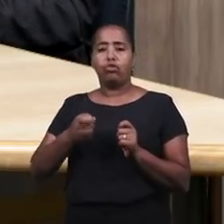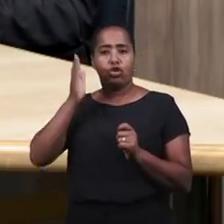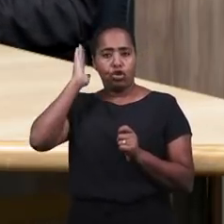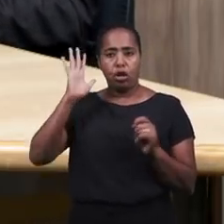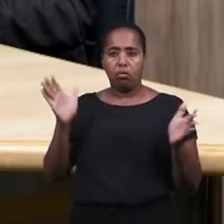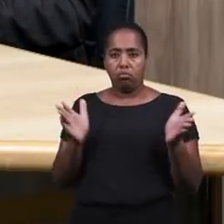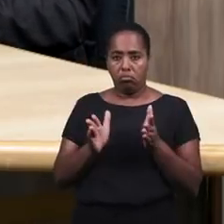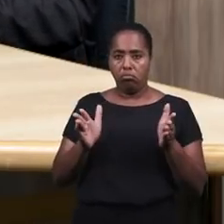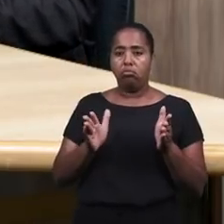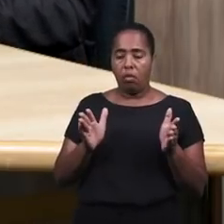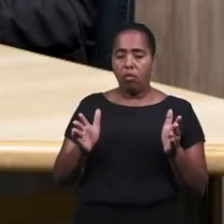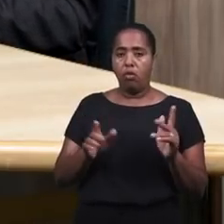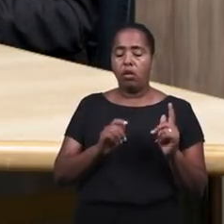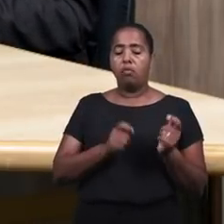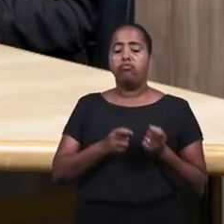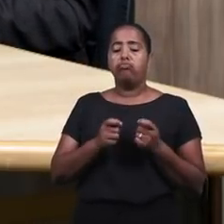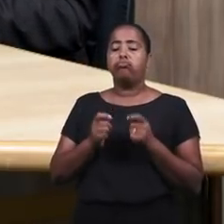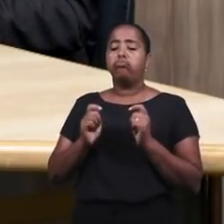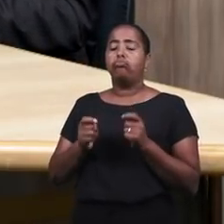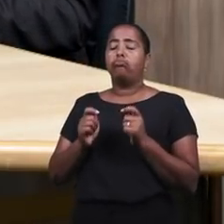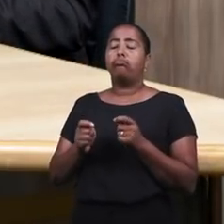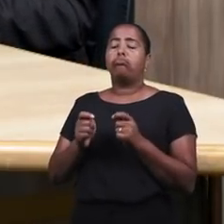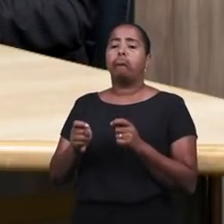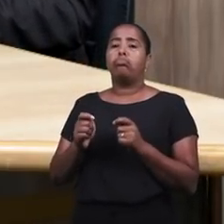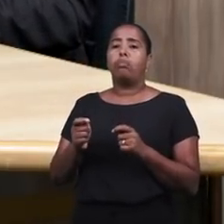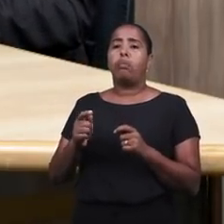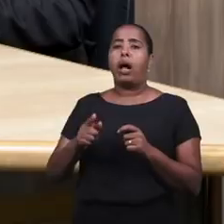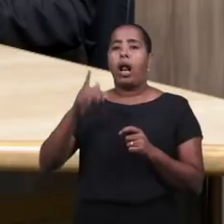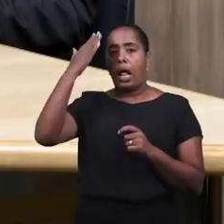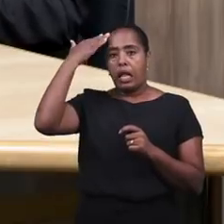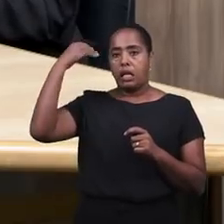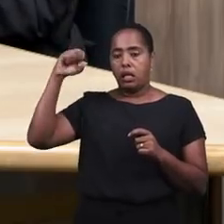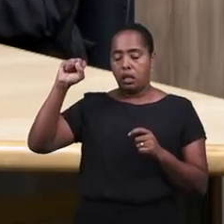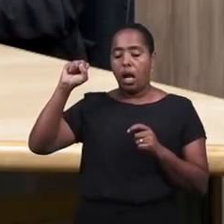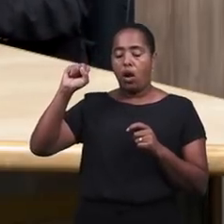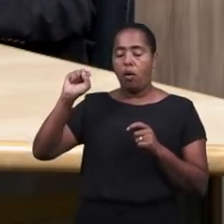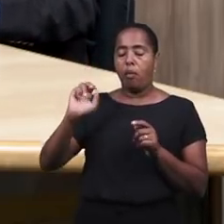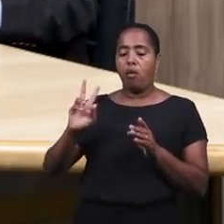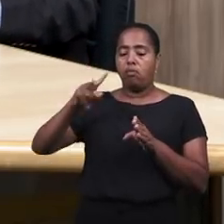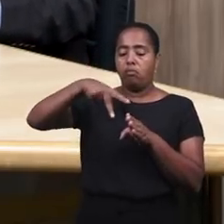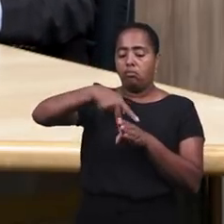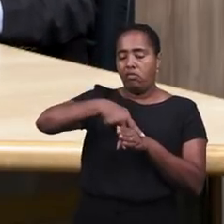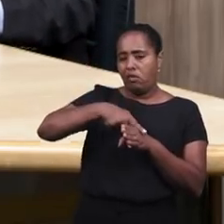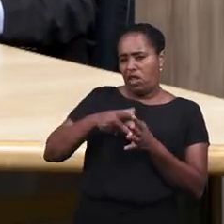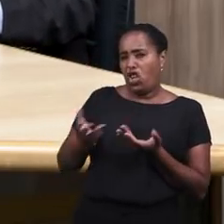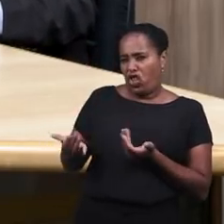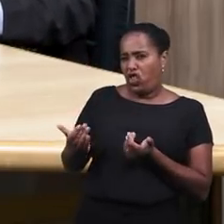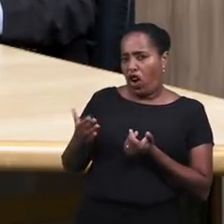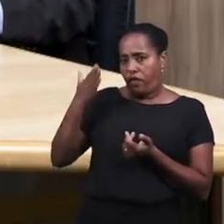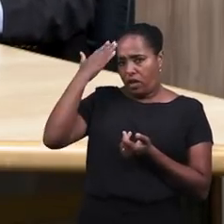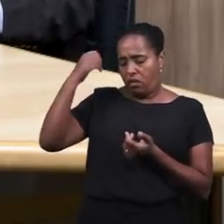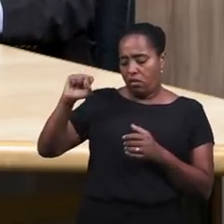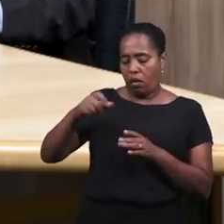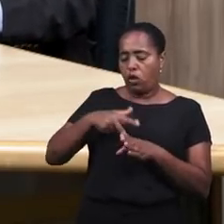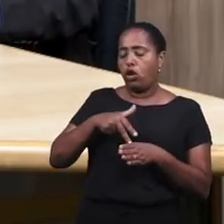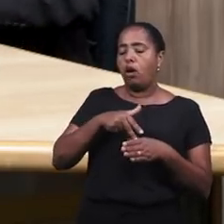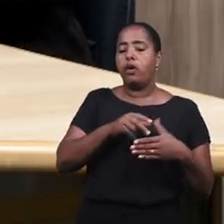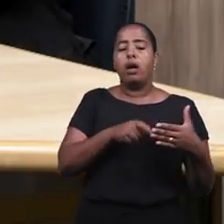Salomão, botar Salomão em cima da mula, que Salomão ainda era um jovenzinho,